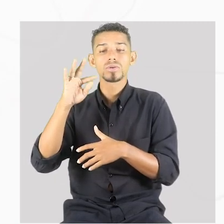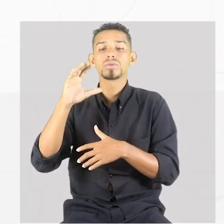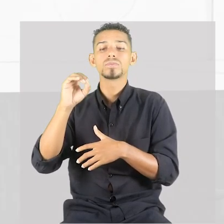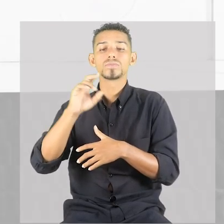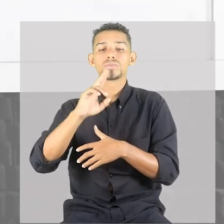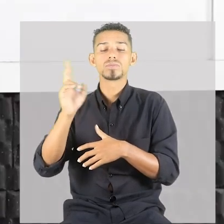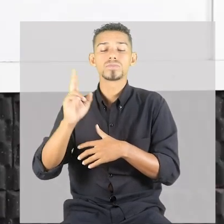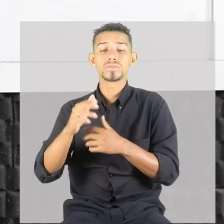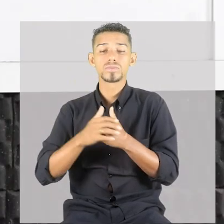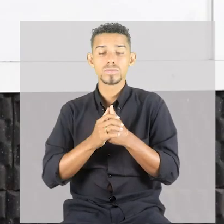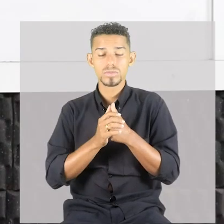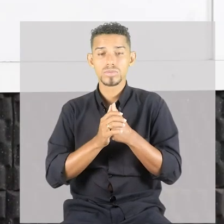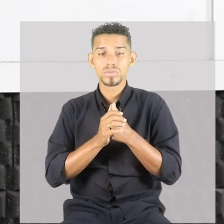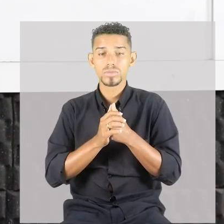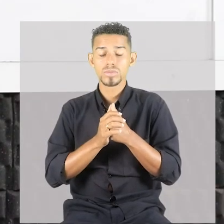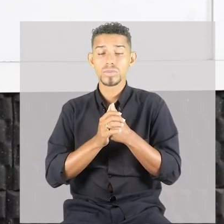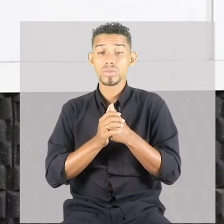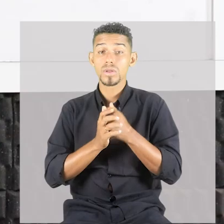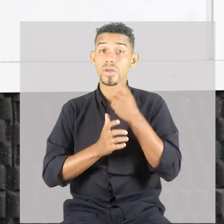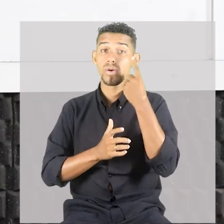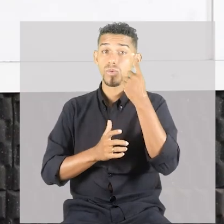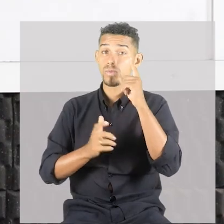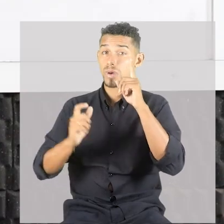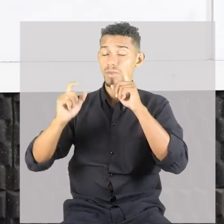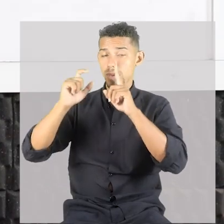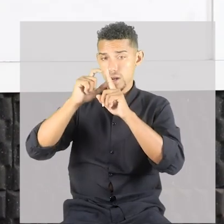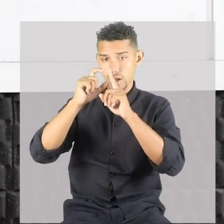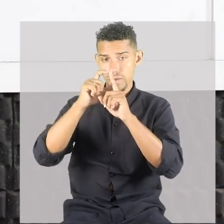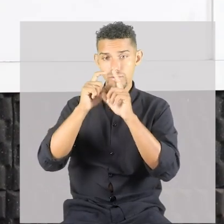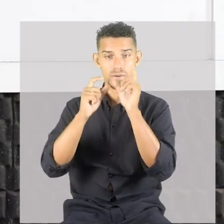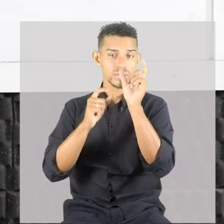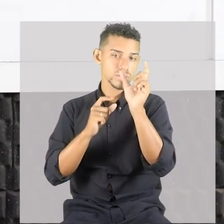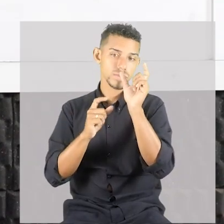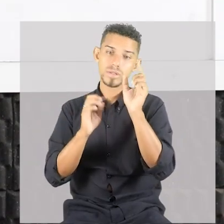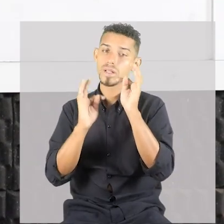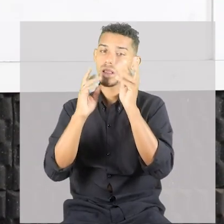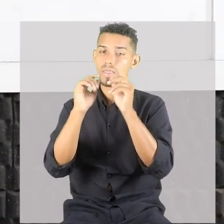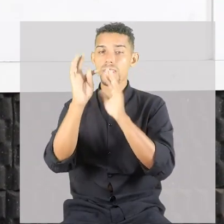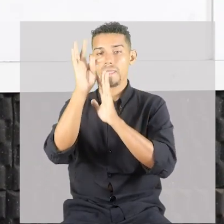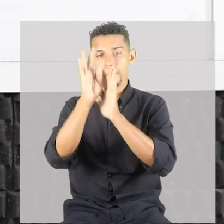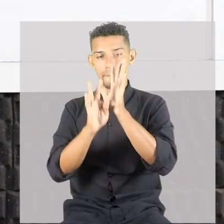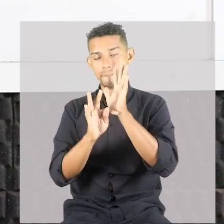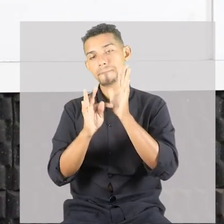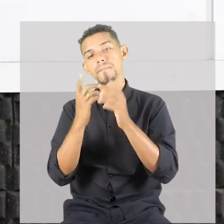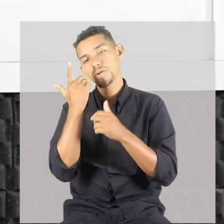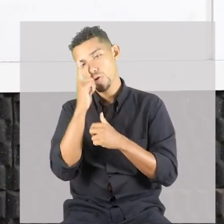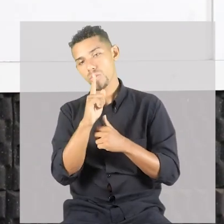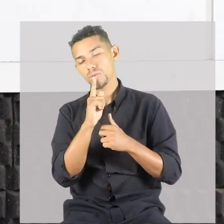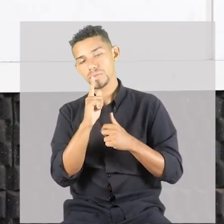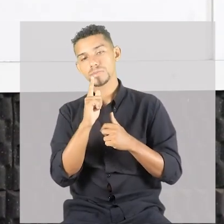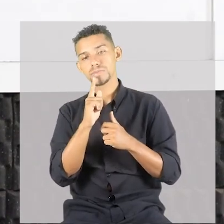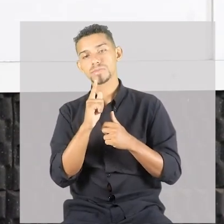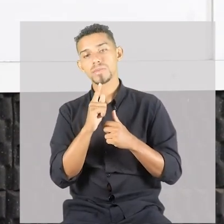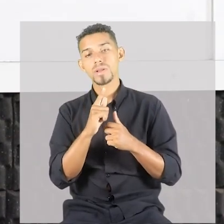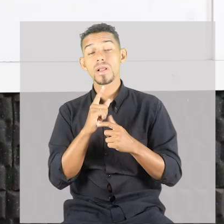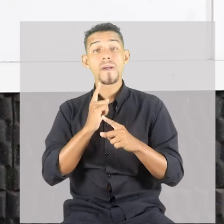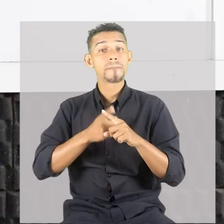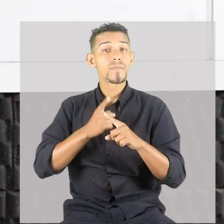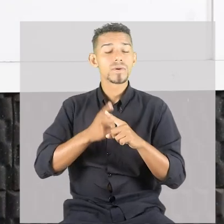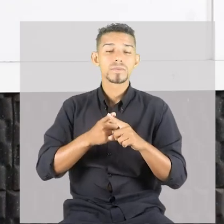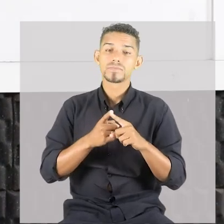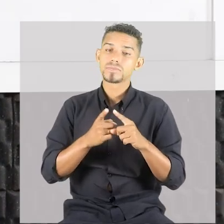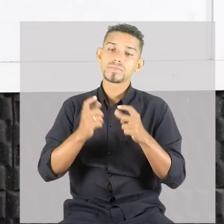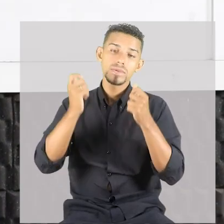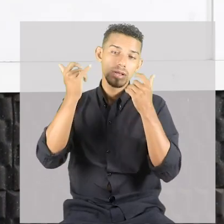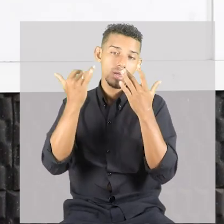como, gente, por uma palavra, nesse texto inteiro, você já consegue matar essa questão. Por quê? Porque